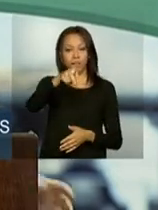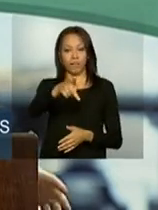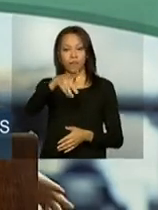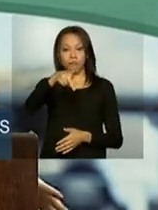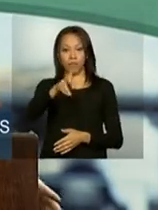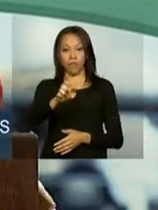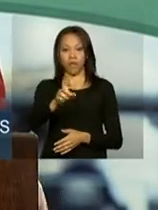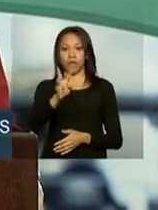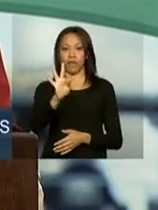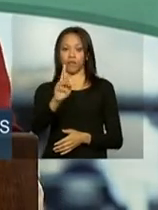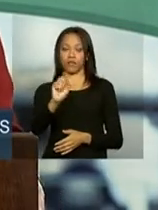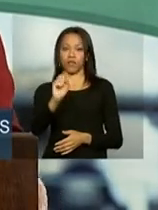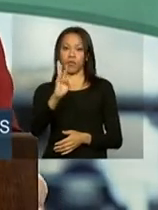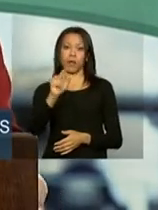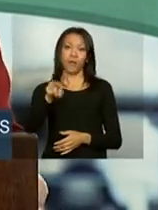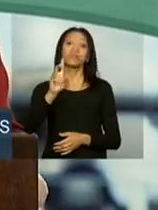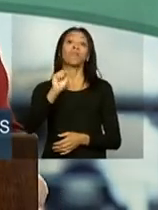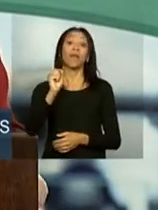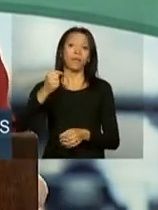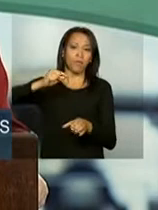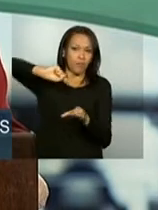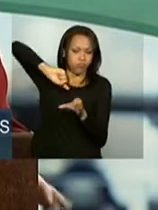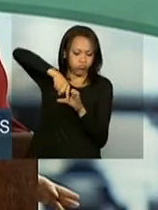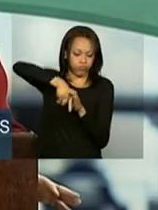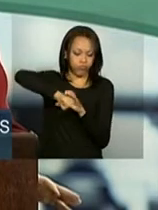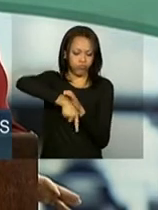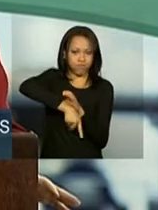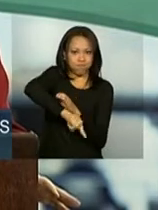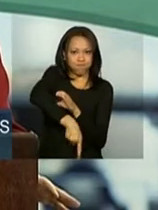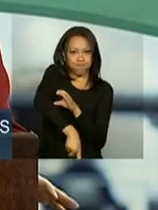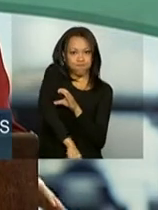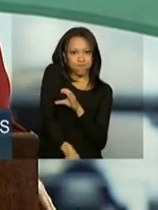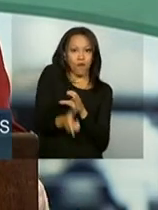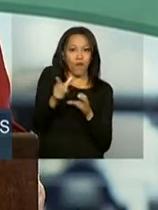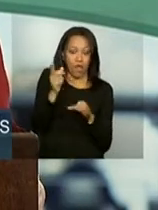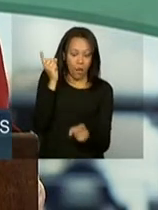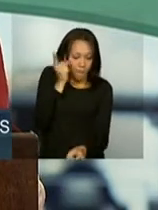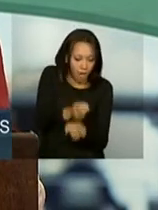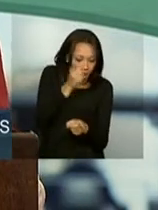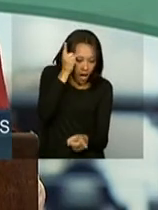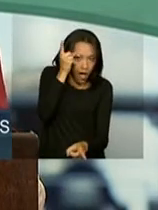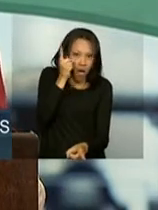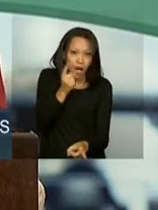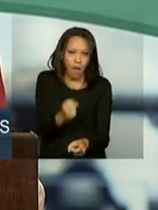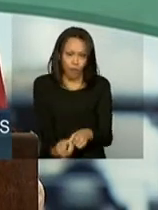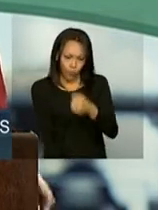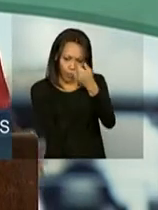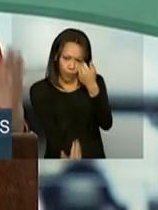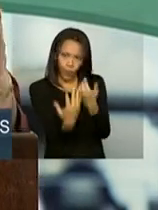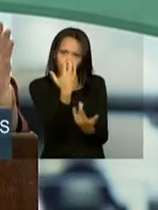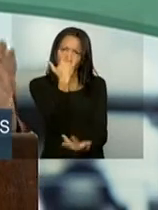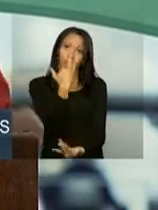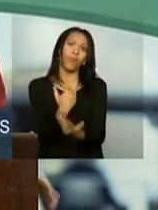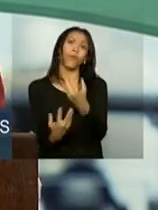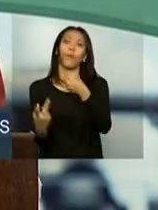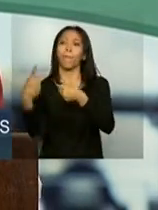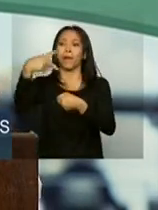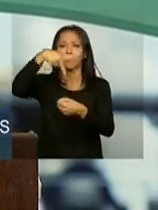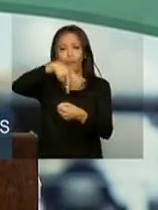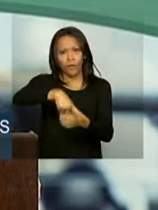e descobrimos petróleo de alta qualidade. O petróleo, ele é